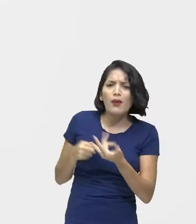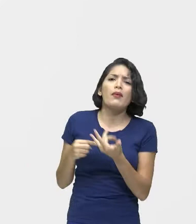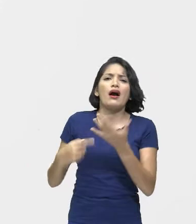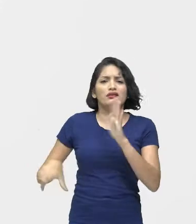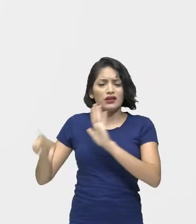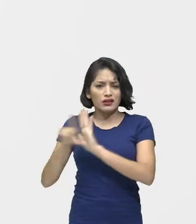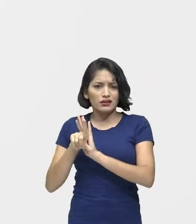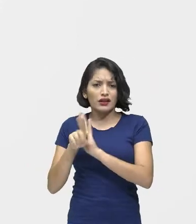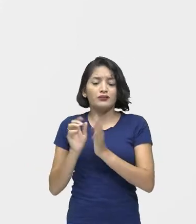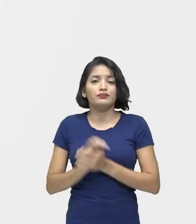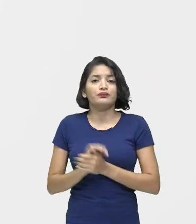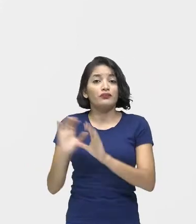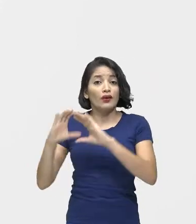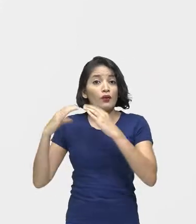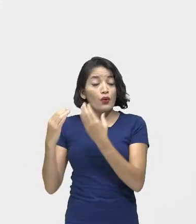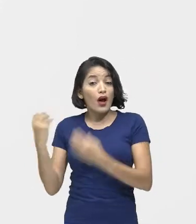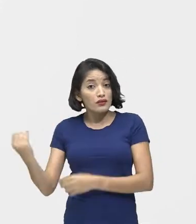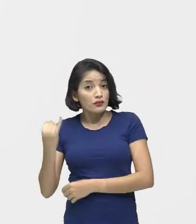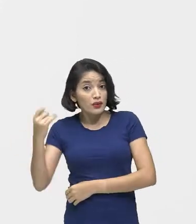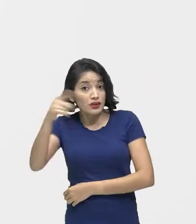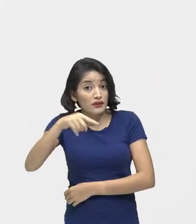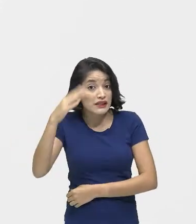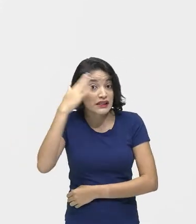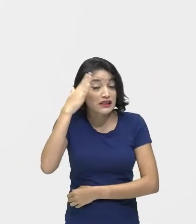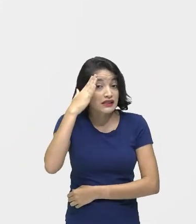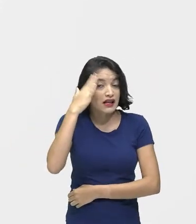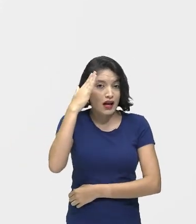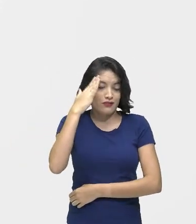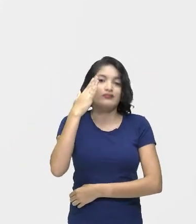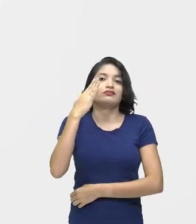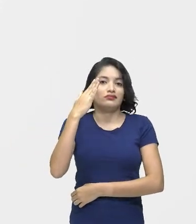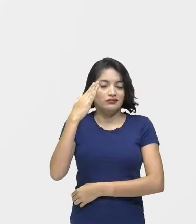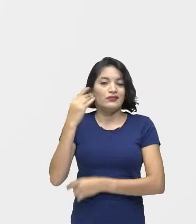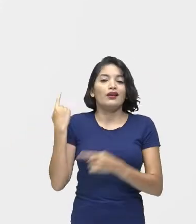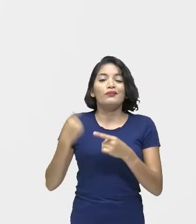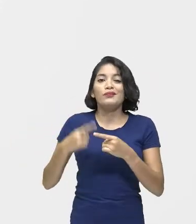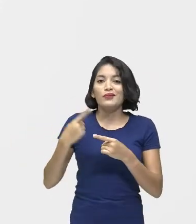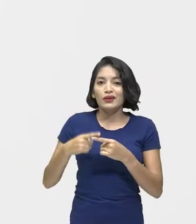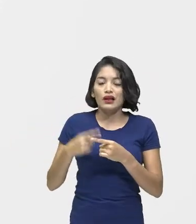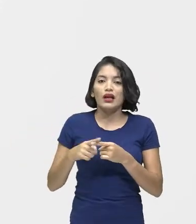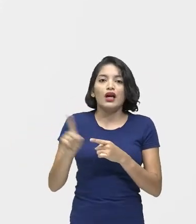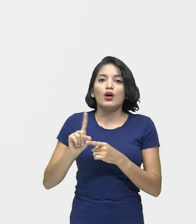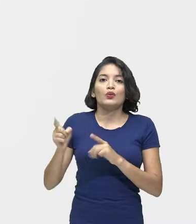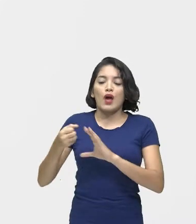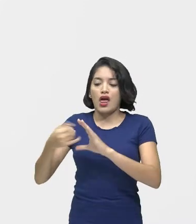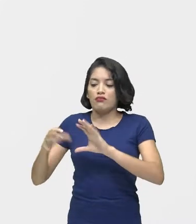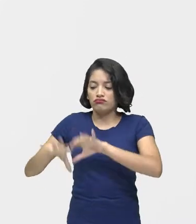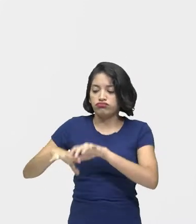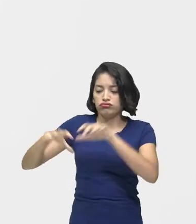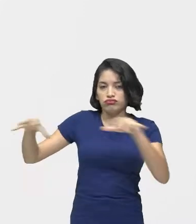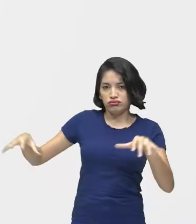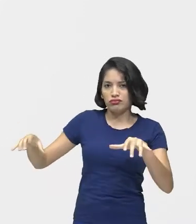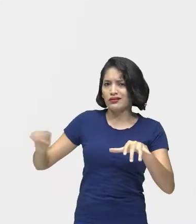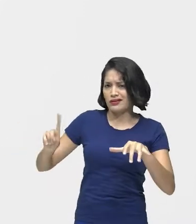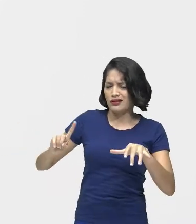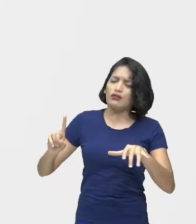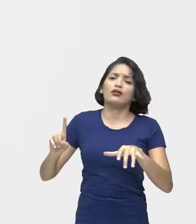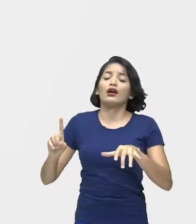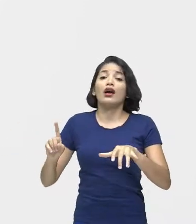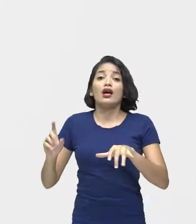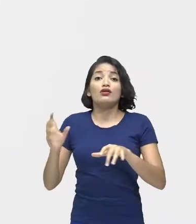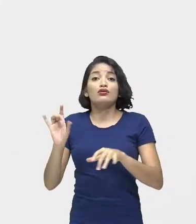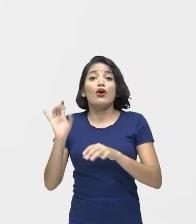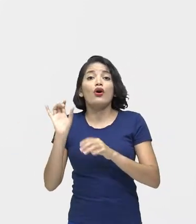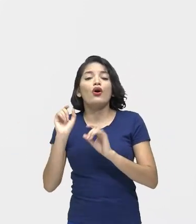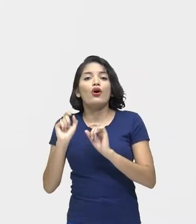Esse congresso é muito importante que vocês saibam, oitavo ano, ele não era de caráter separatista. Eles apenas queriam